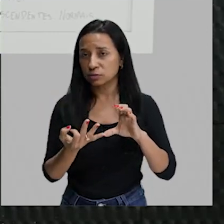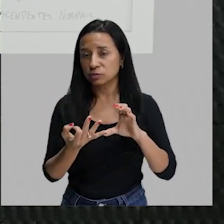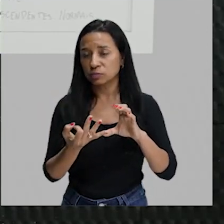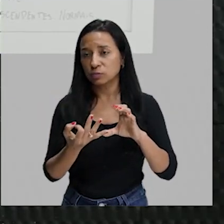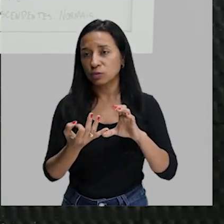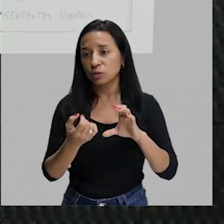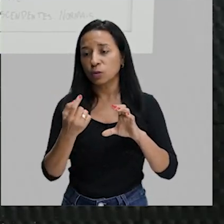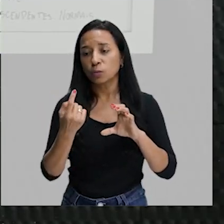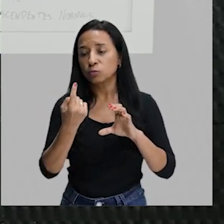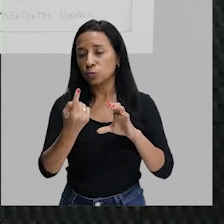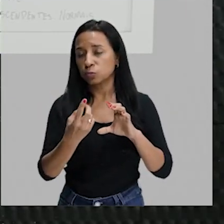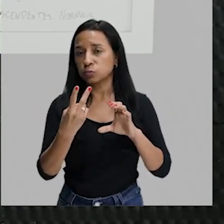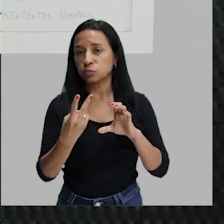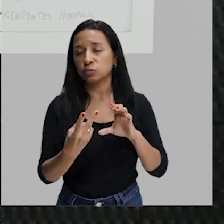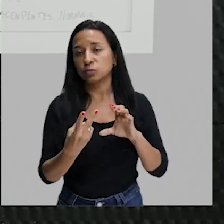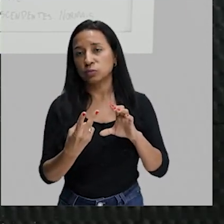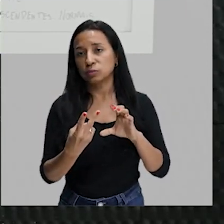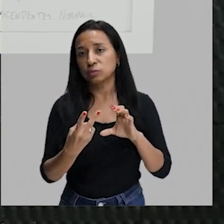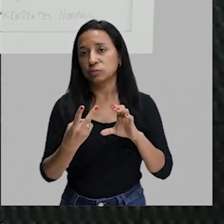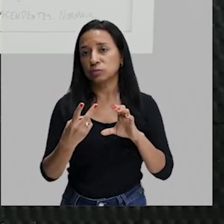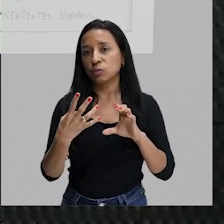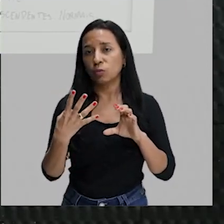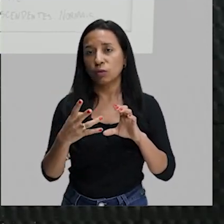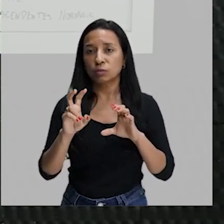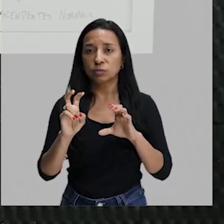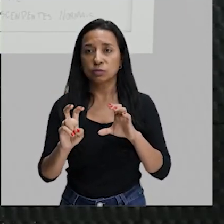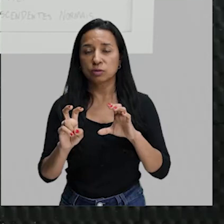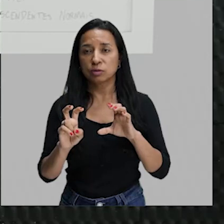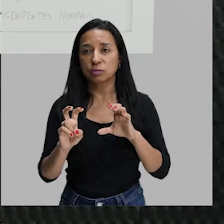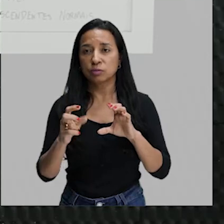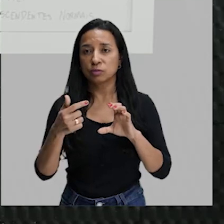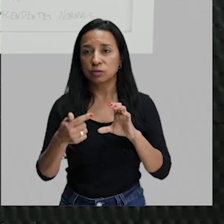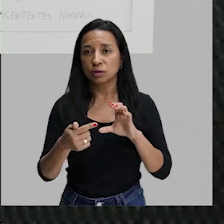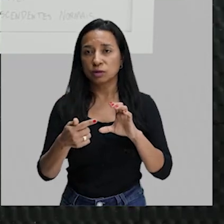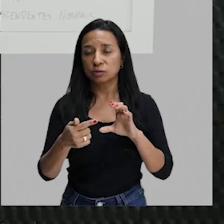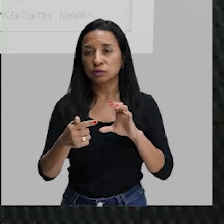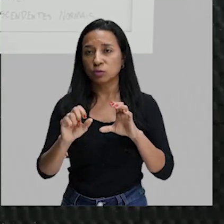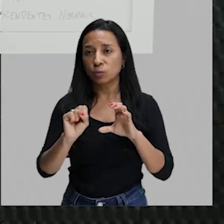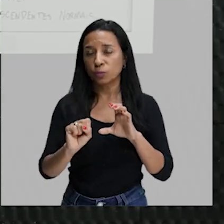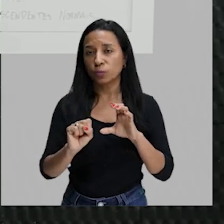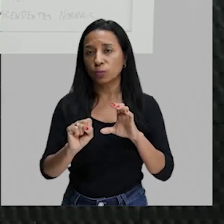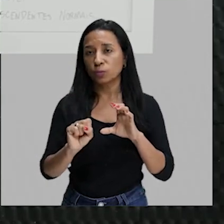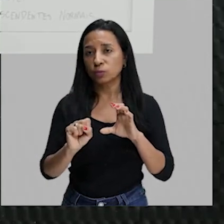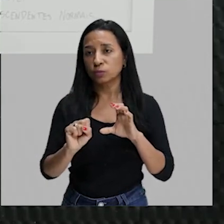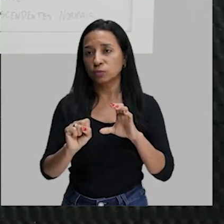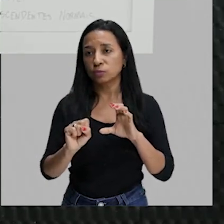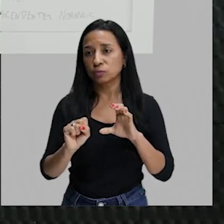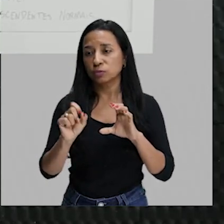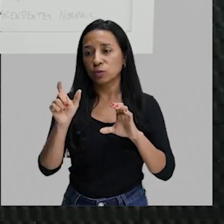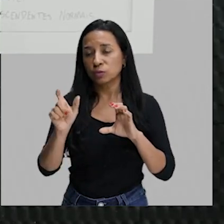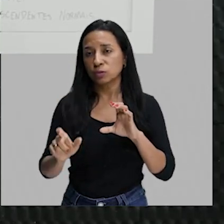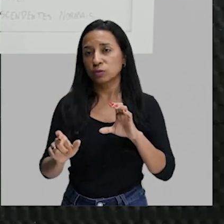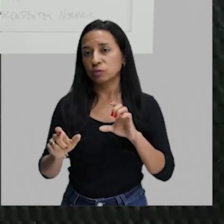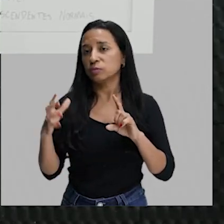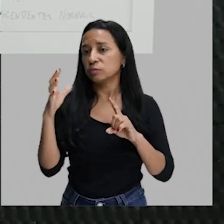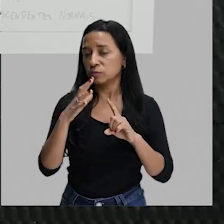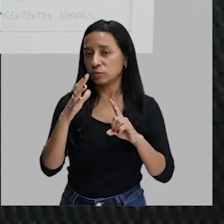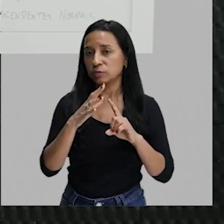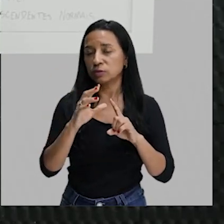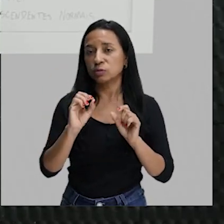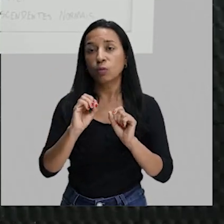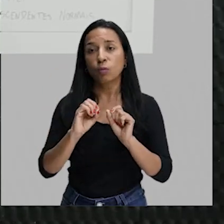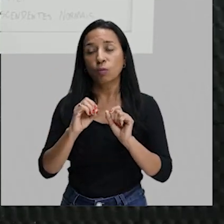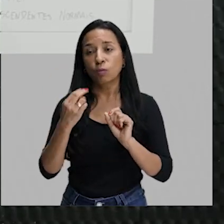número 1, número 2, número 4, 5, 7 e o número 8 são os indivíduos afetados, ou seja,